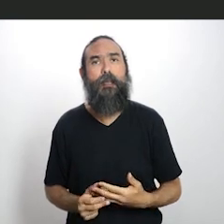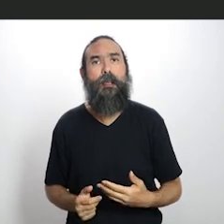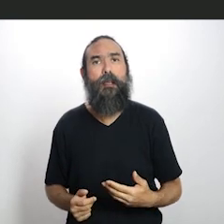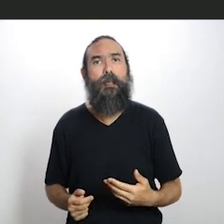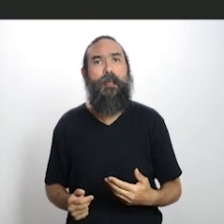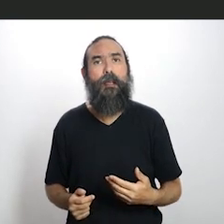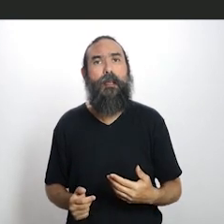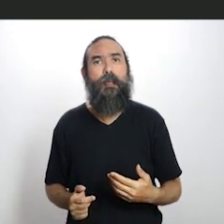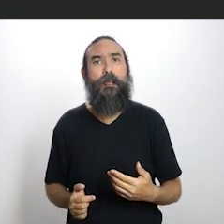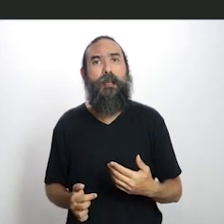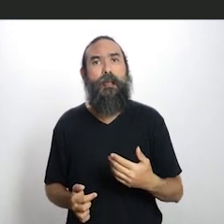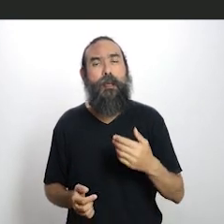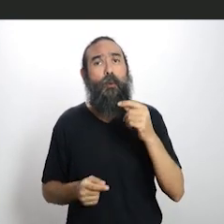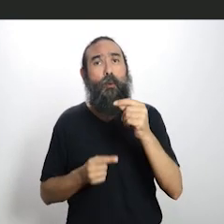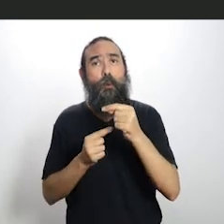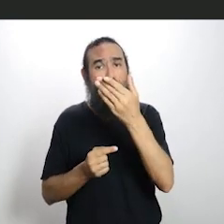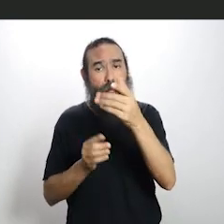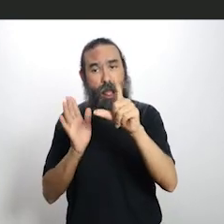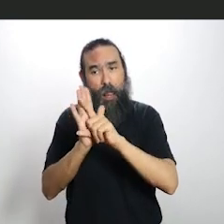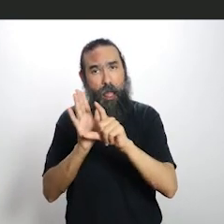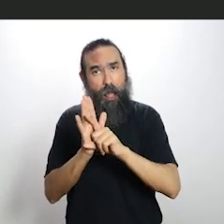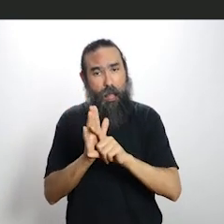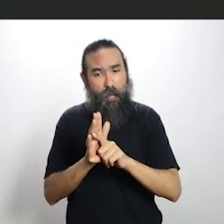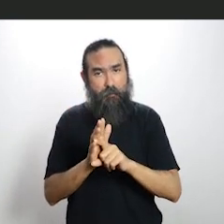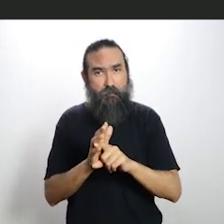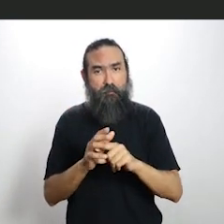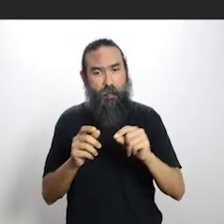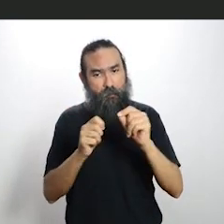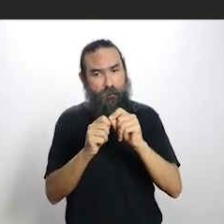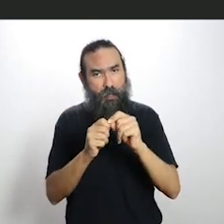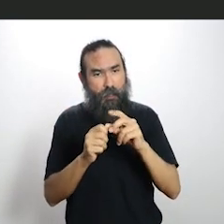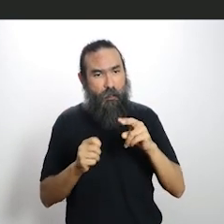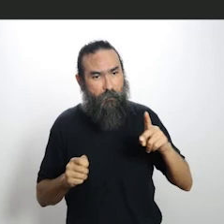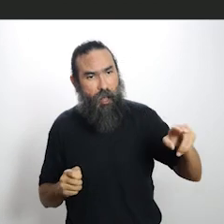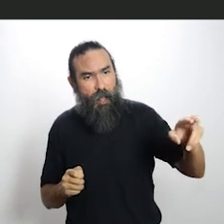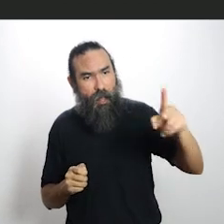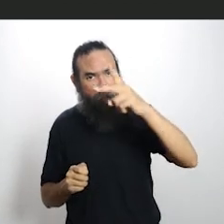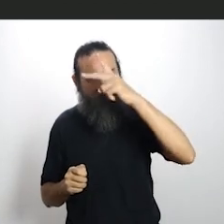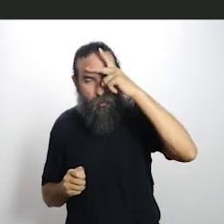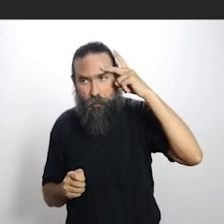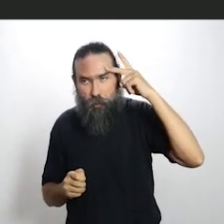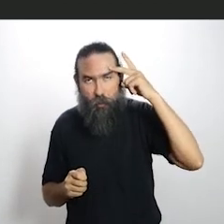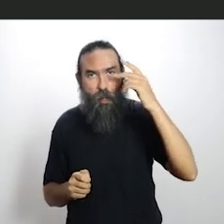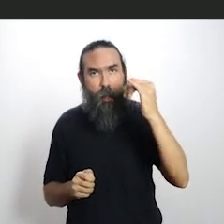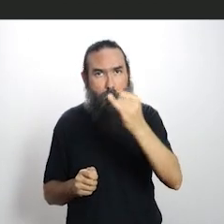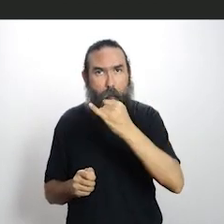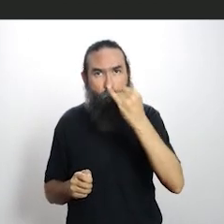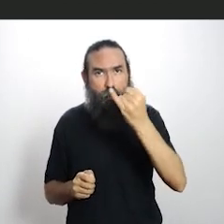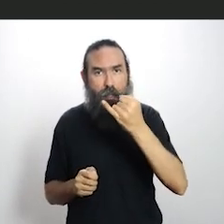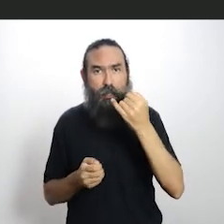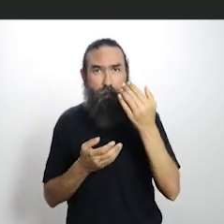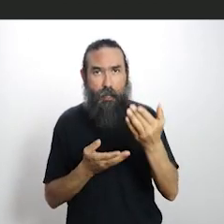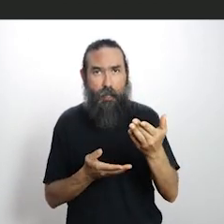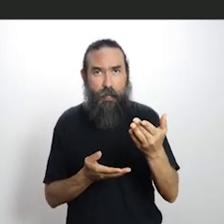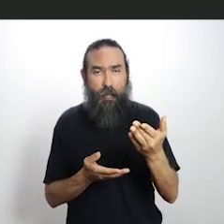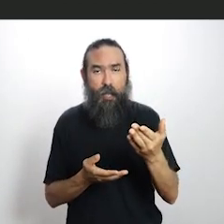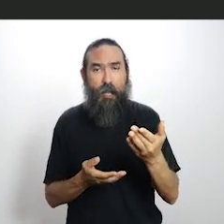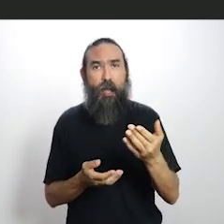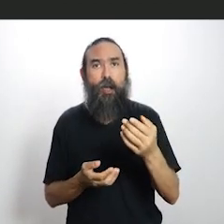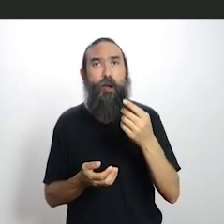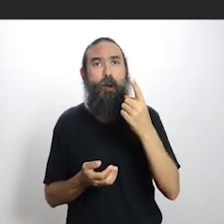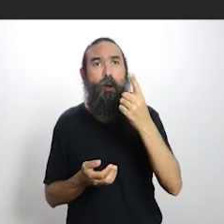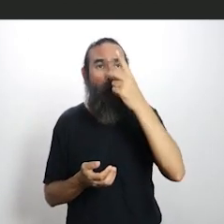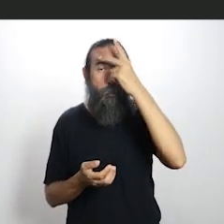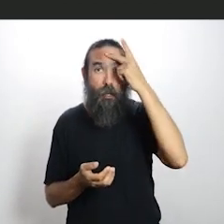uma pessoa a pessoa que a qual né também elaborou claro não vamos aqui também deixar de